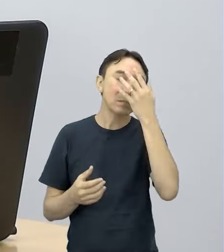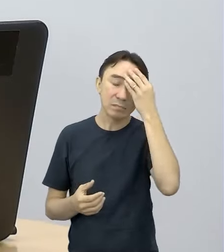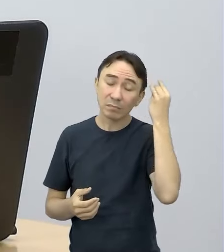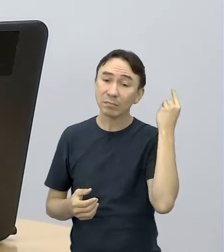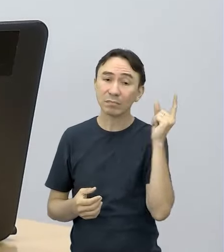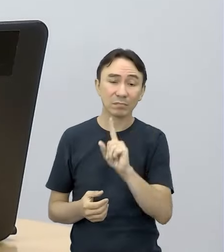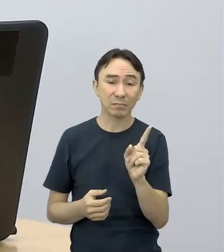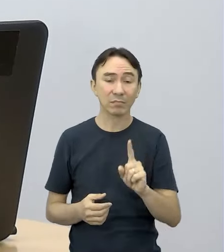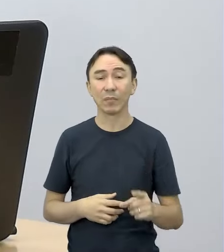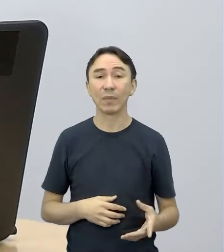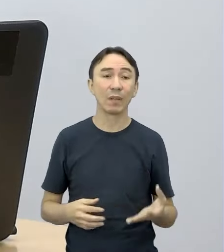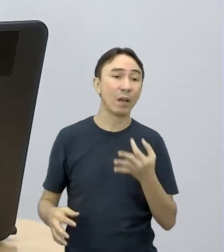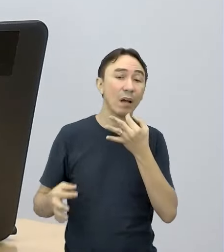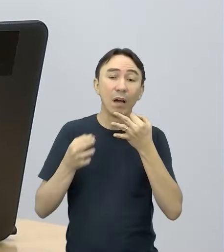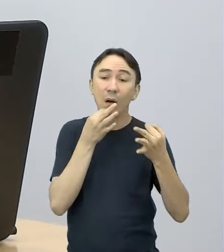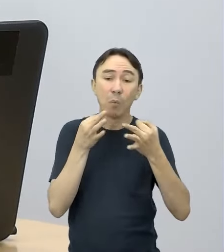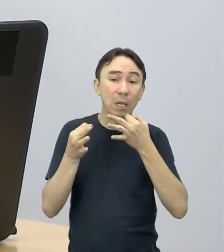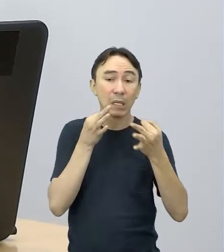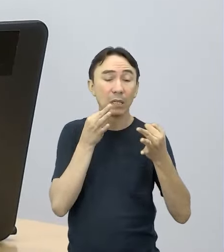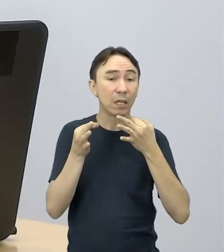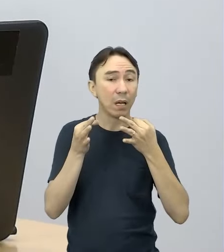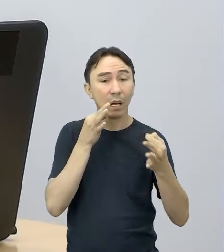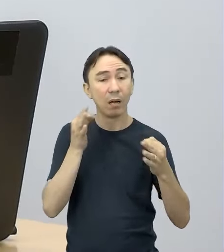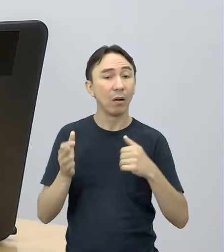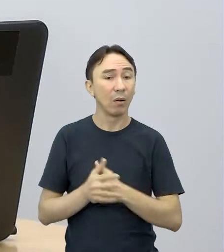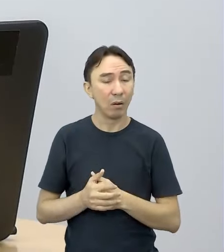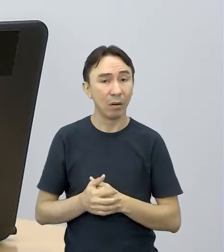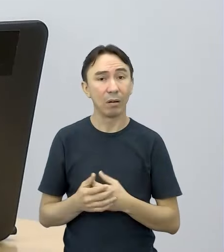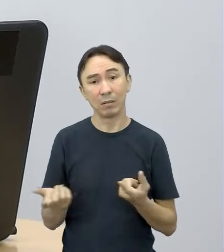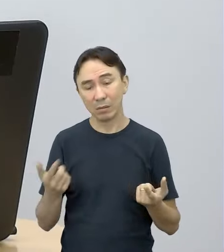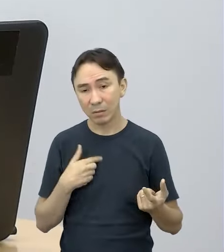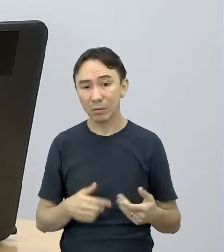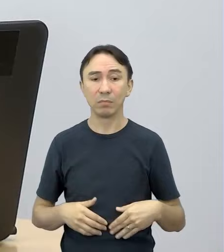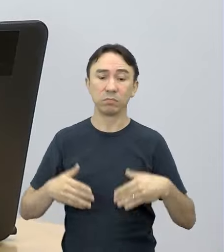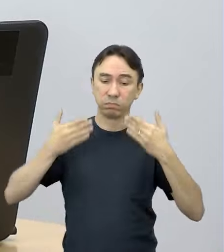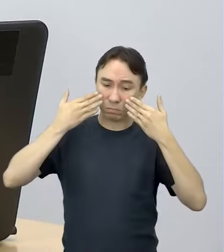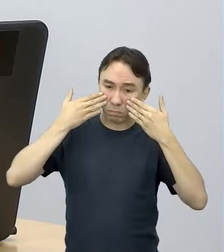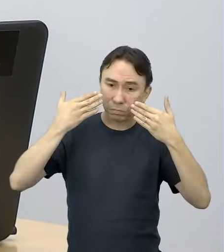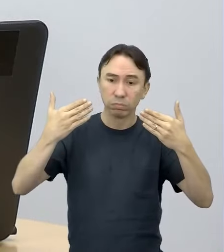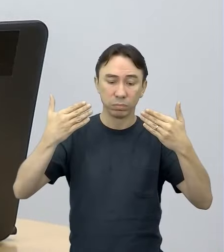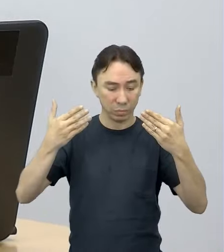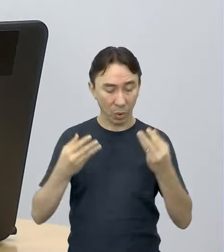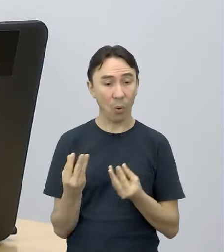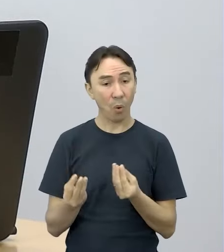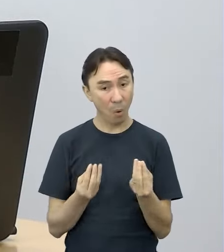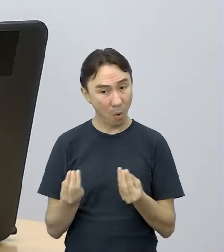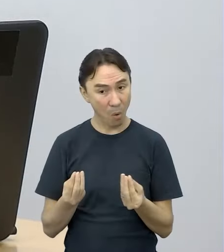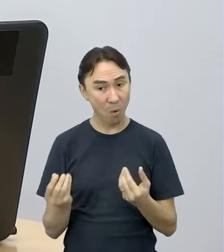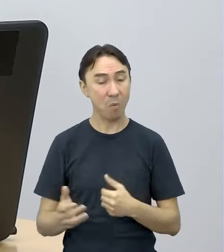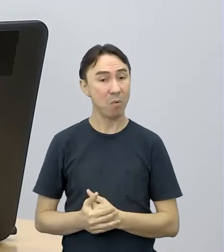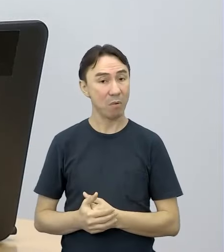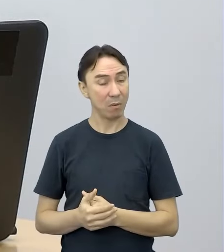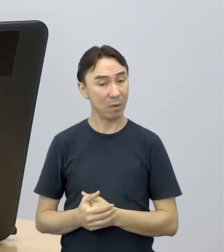da argumentação, né, de como se posicionar, de trocar essas, né,